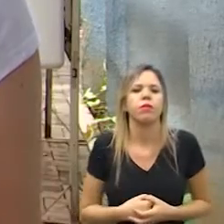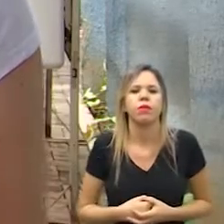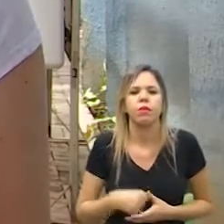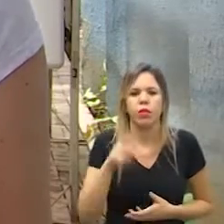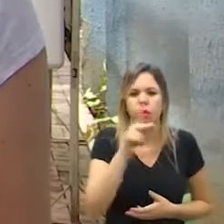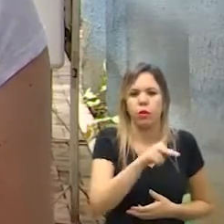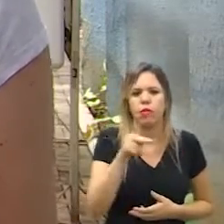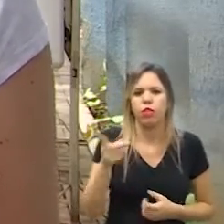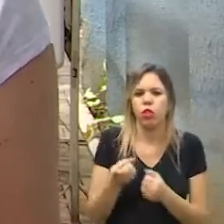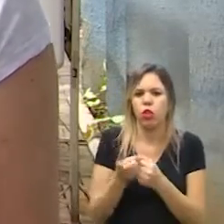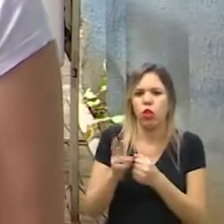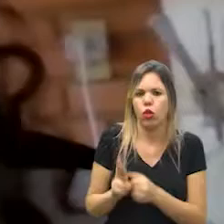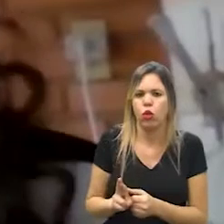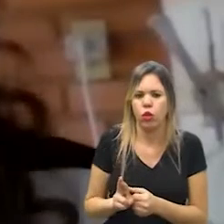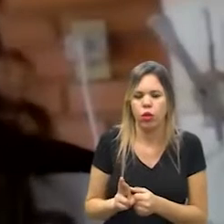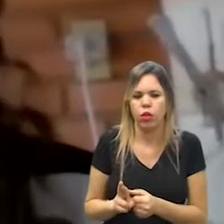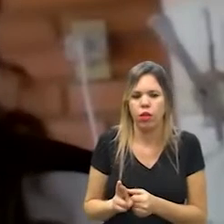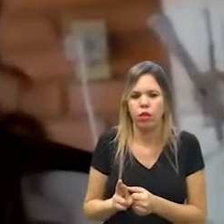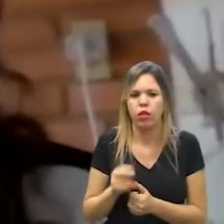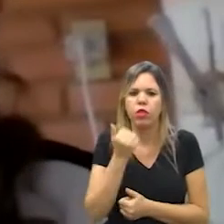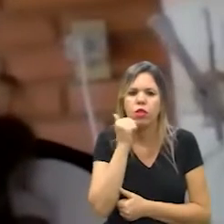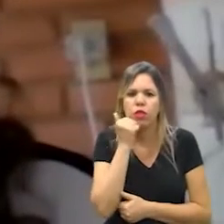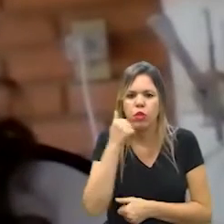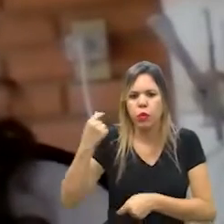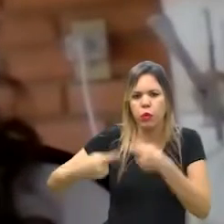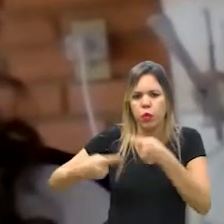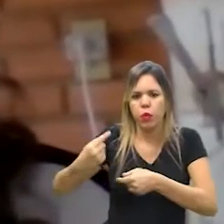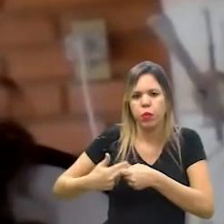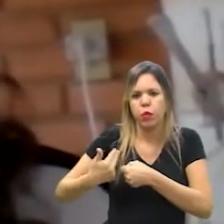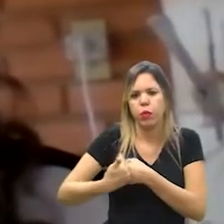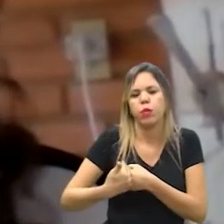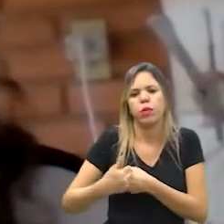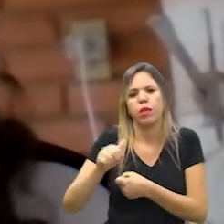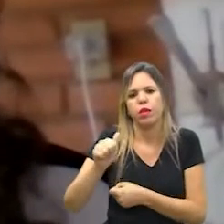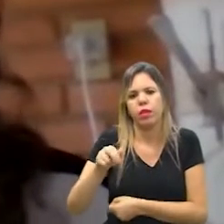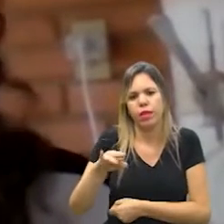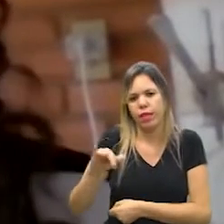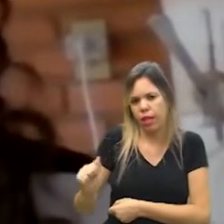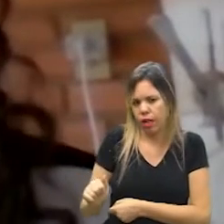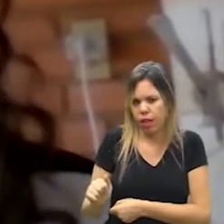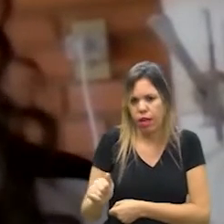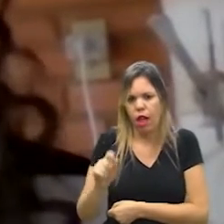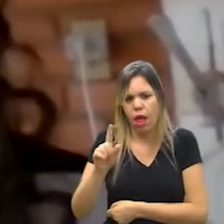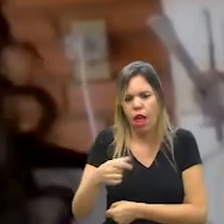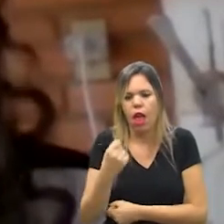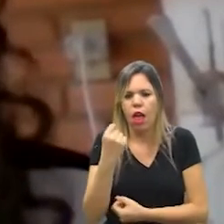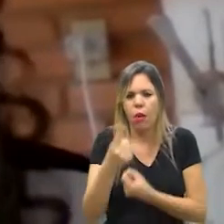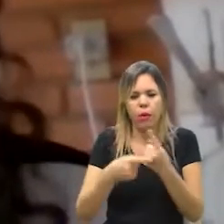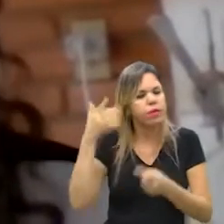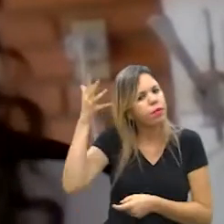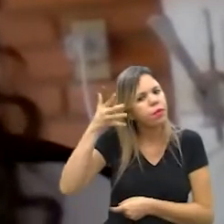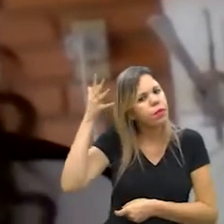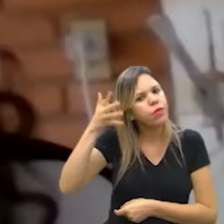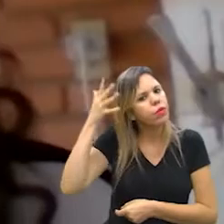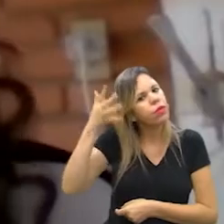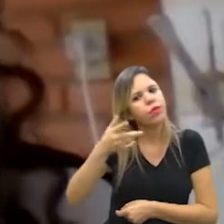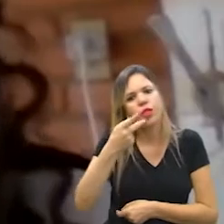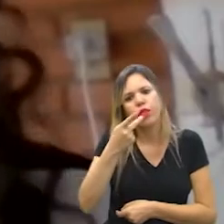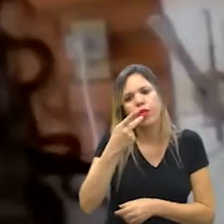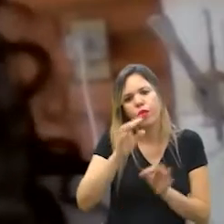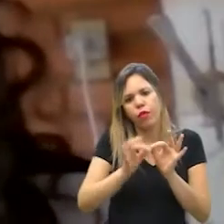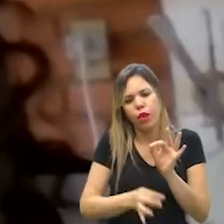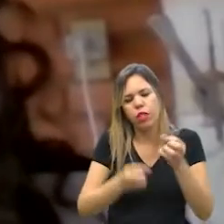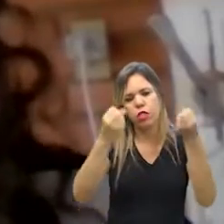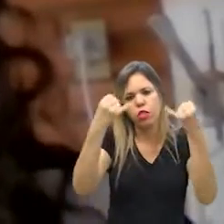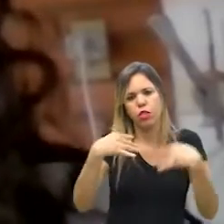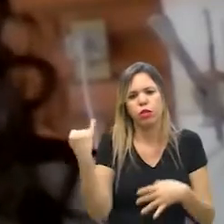todos os cidadãos que tiverem interesse. A professora doutora do Departamento de Ciência Política da Unicamp, Andréa Freitas, é